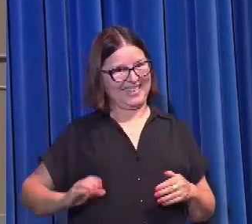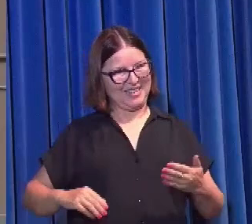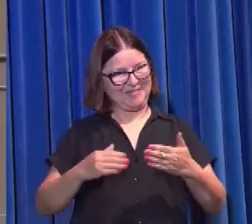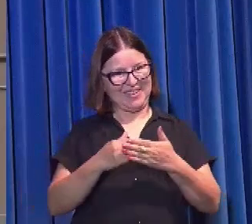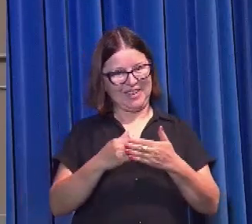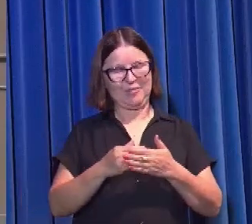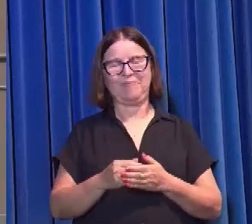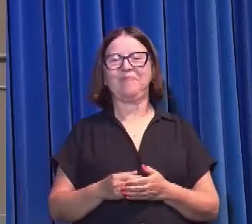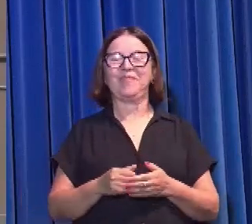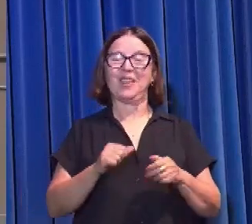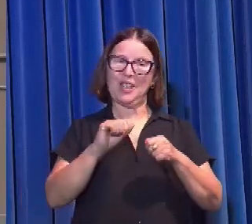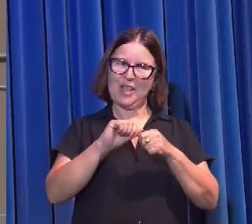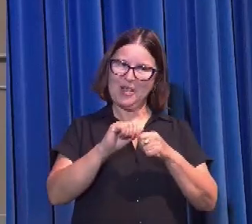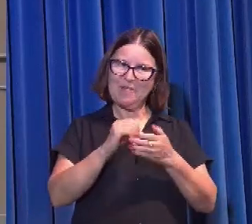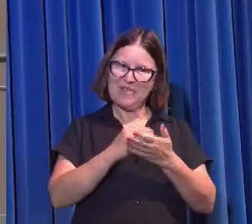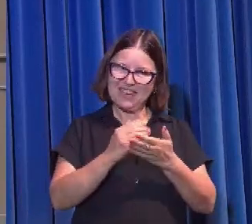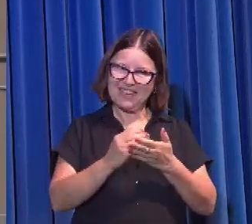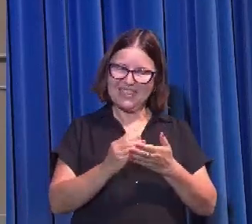reuniões da igreja.